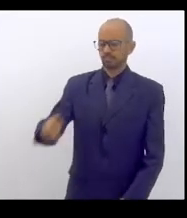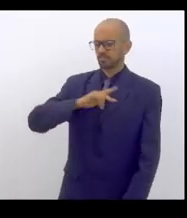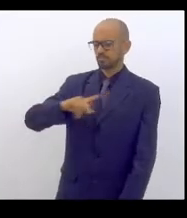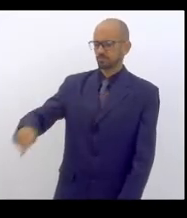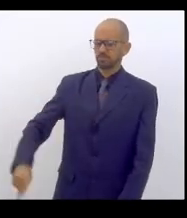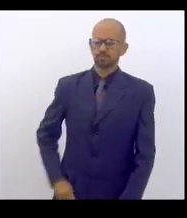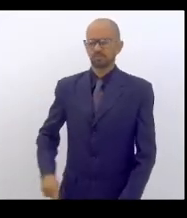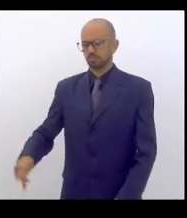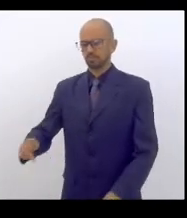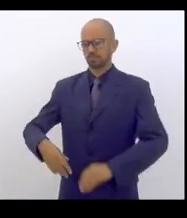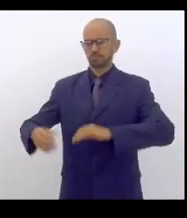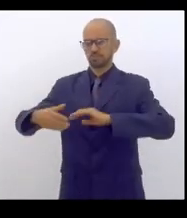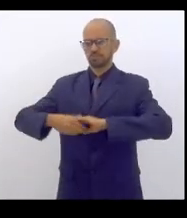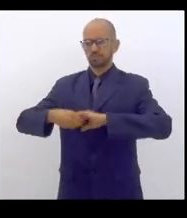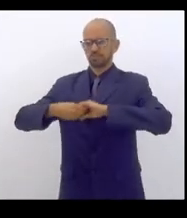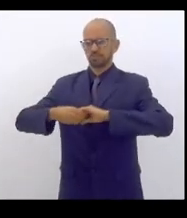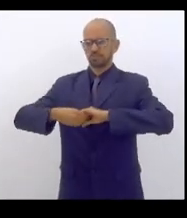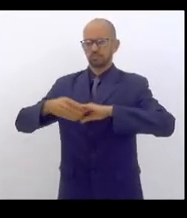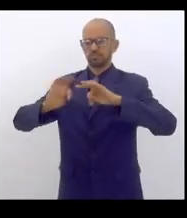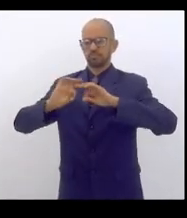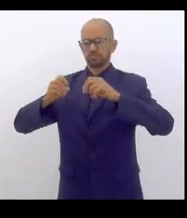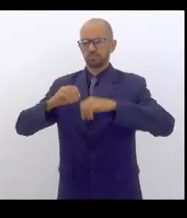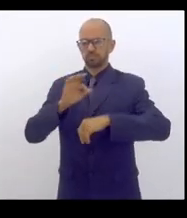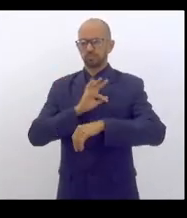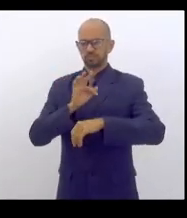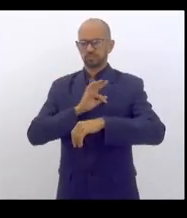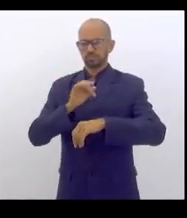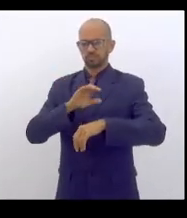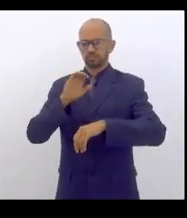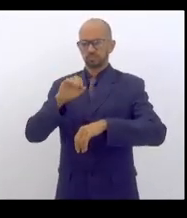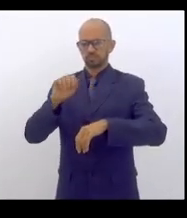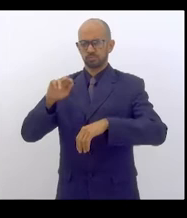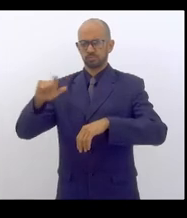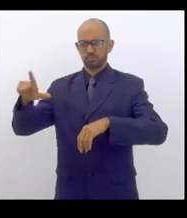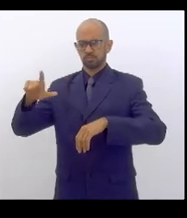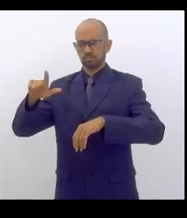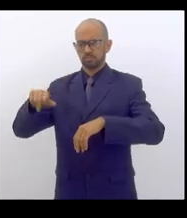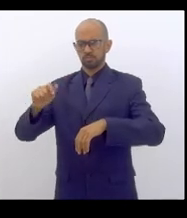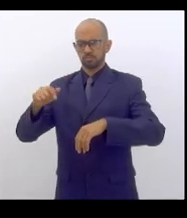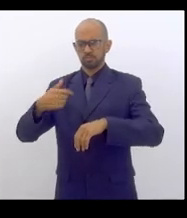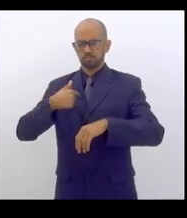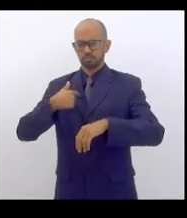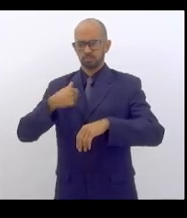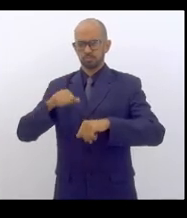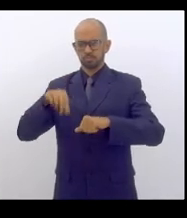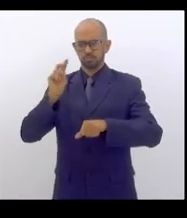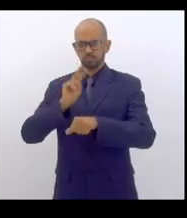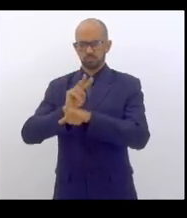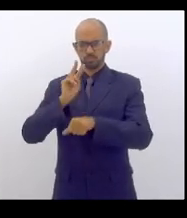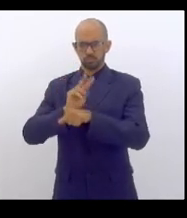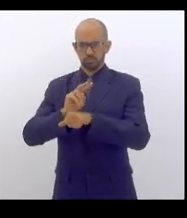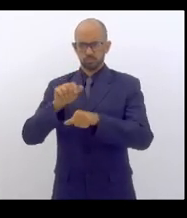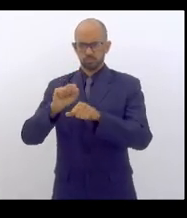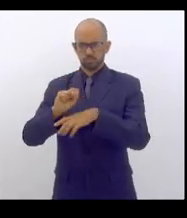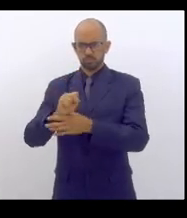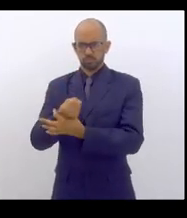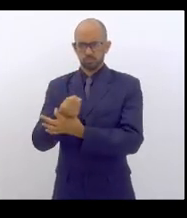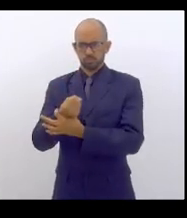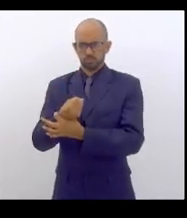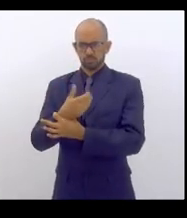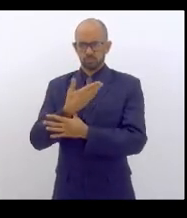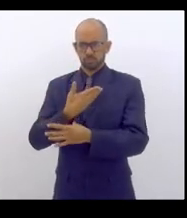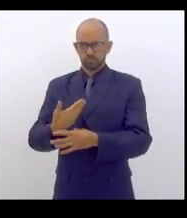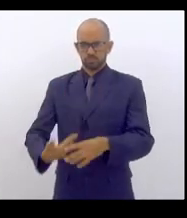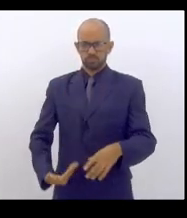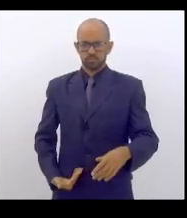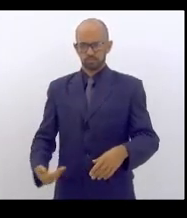Presidente, saudar todos os policiais civis. Sabem realmente como eu sou um defensor da segurança pública. E